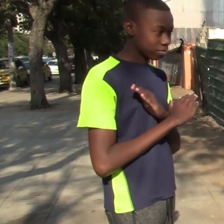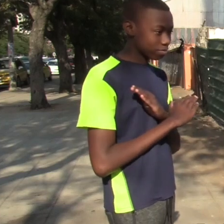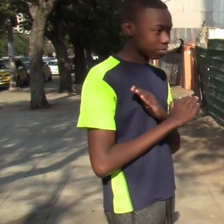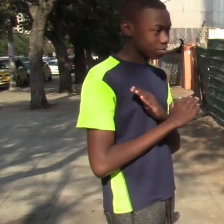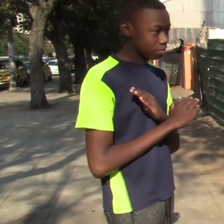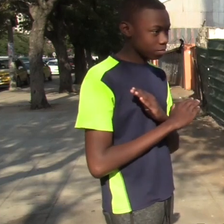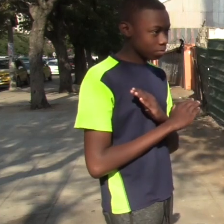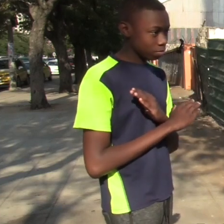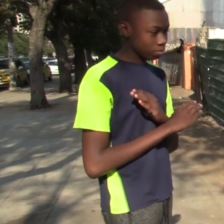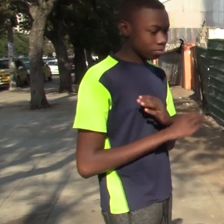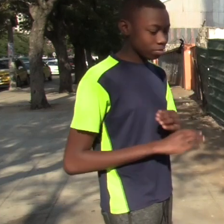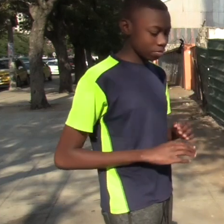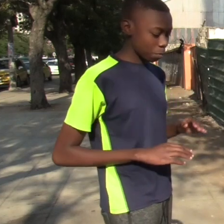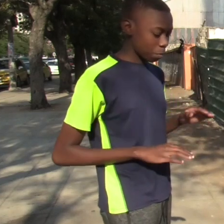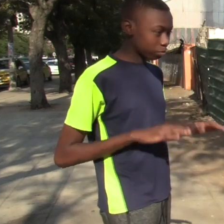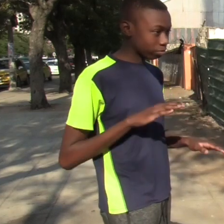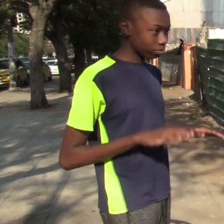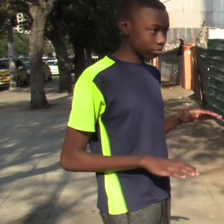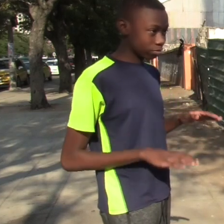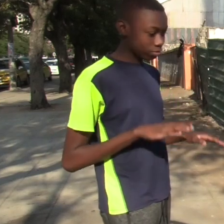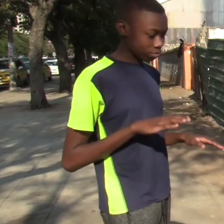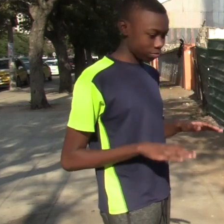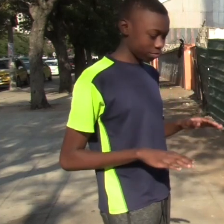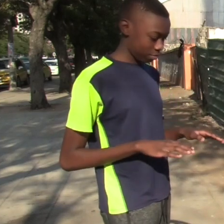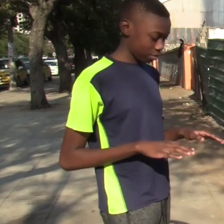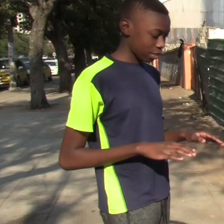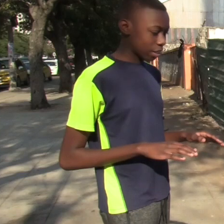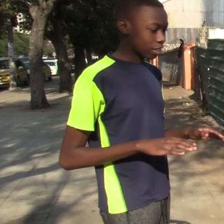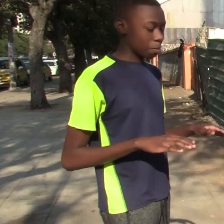Pode dizer sozinho. Angola.